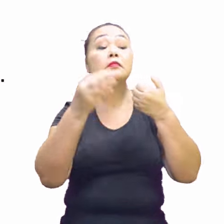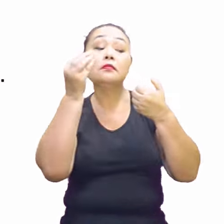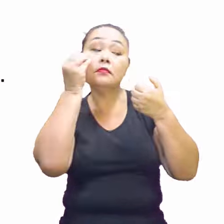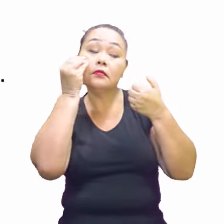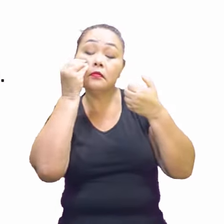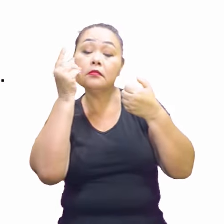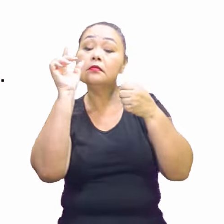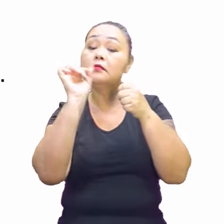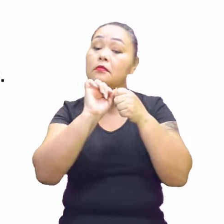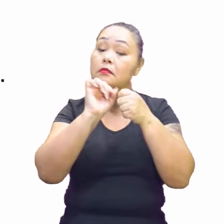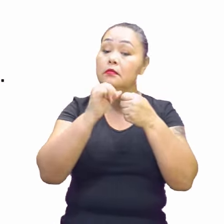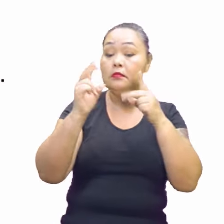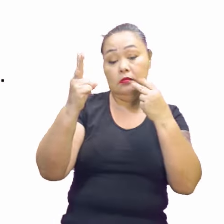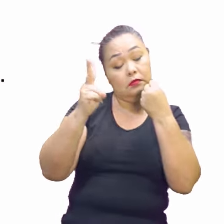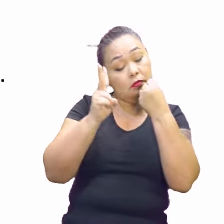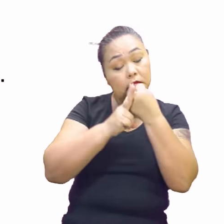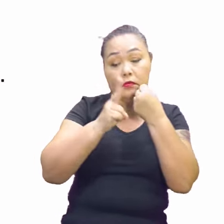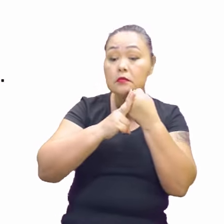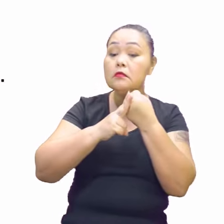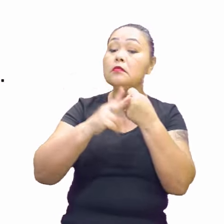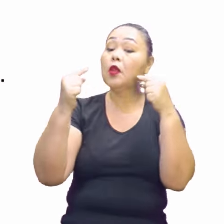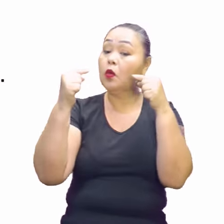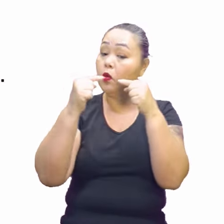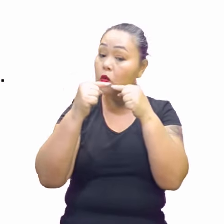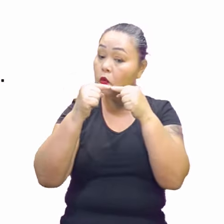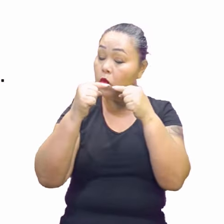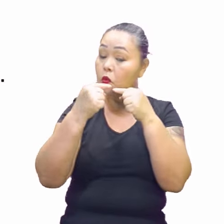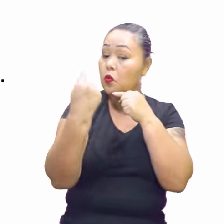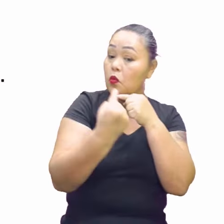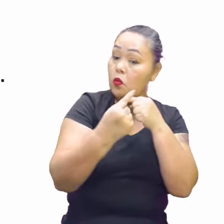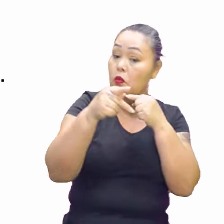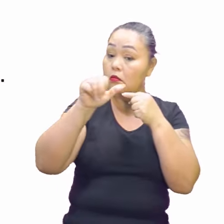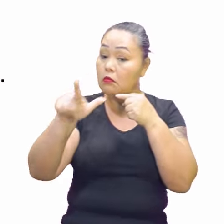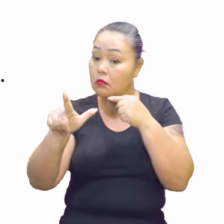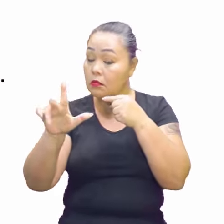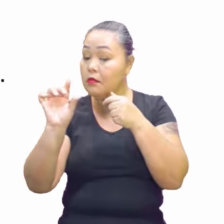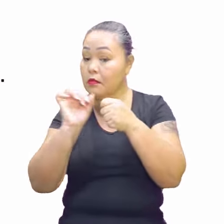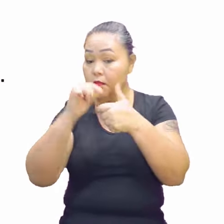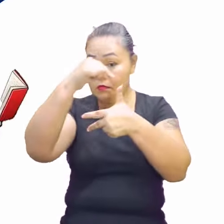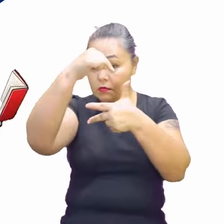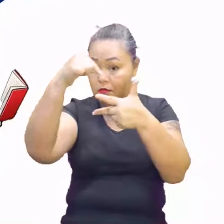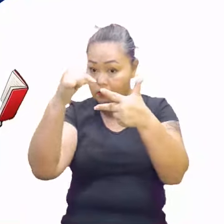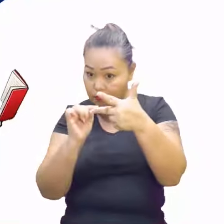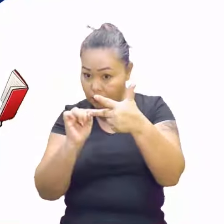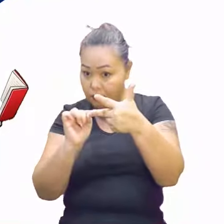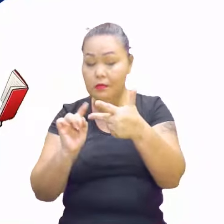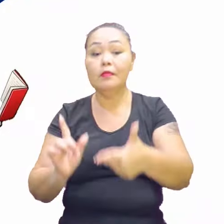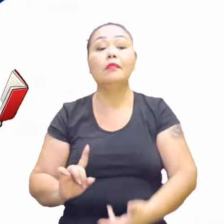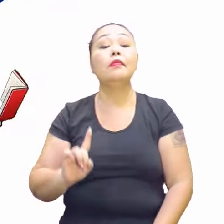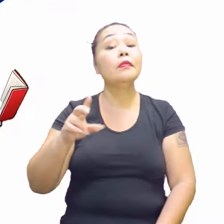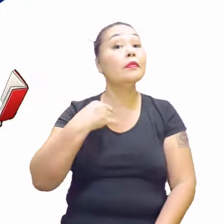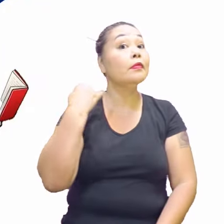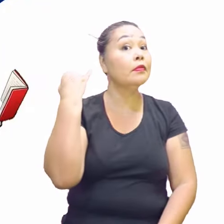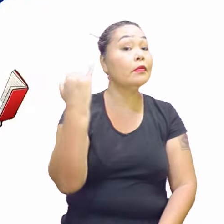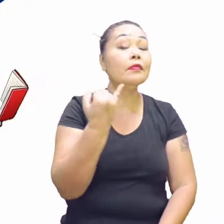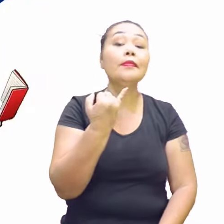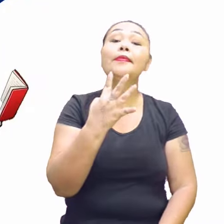se o verbo está no mesmo número e na mesma pessoa. Beleza? E é importante, pessoal,